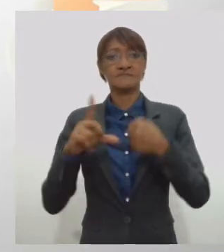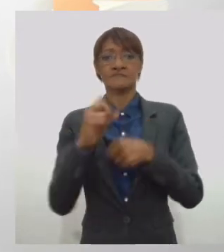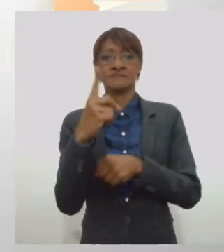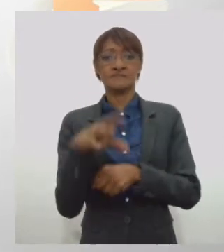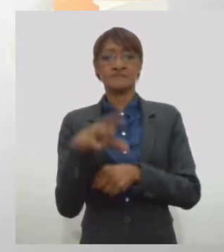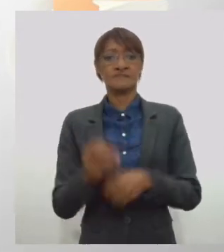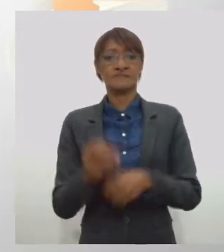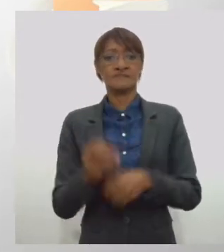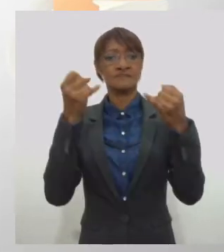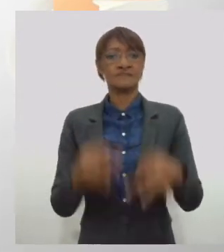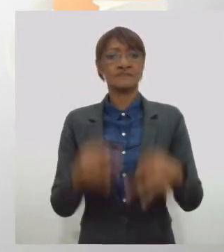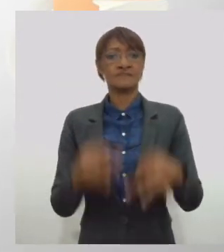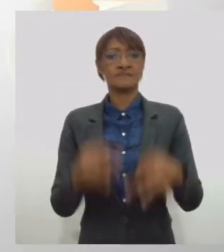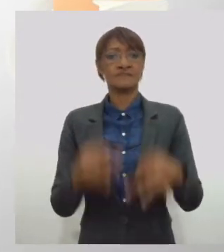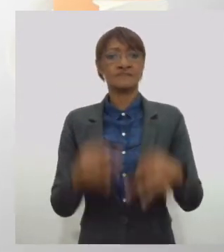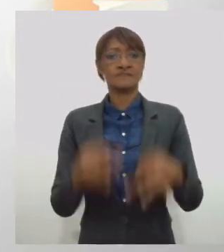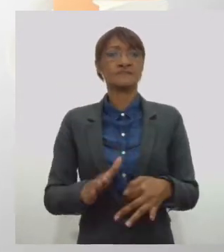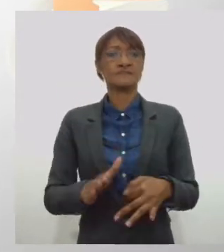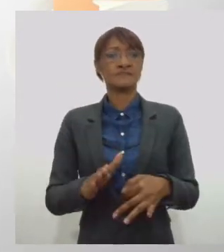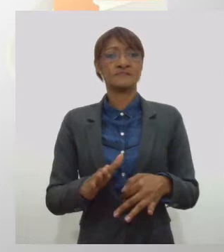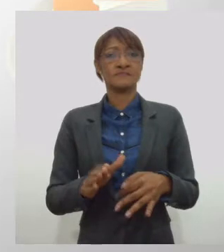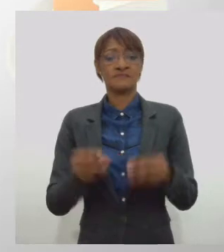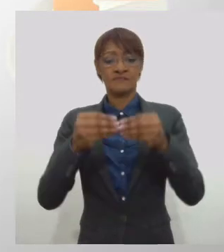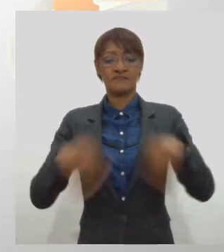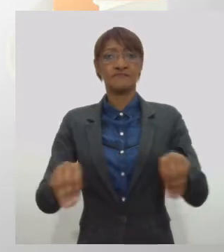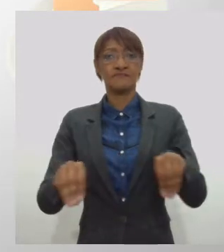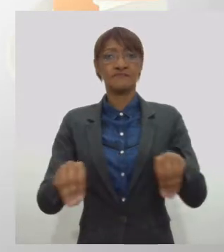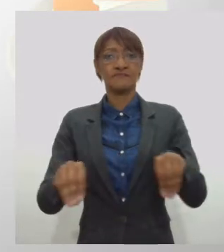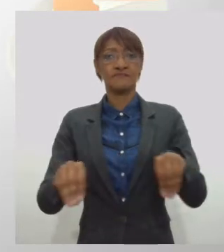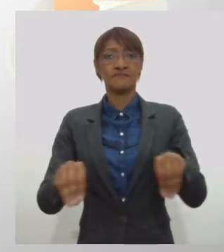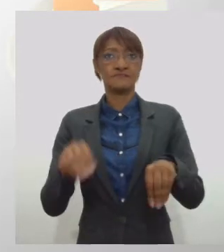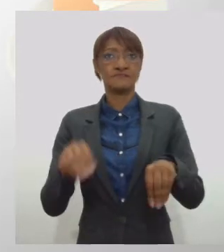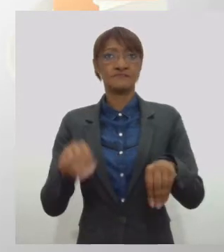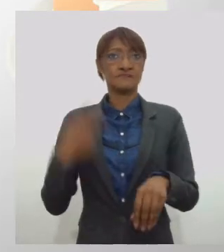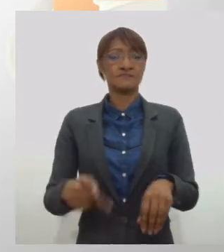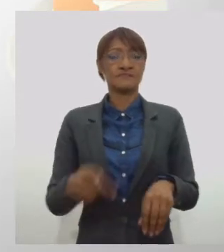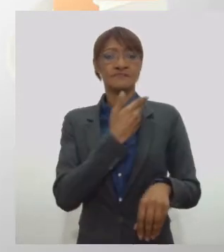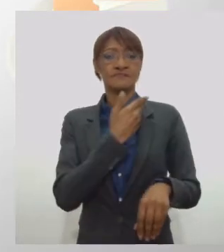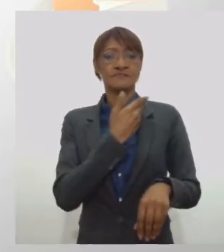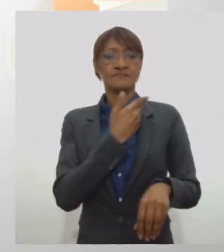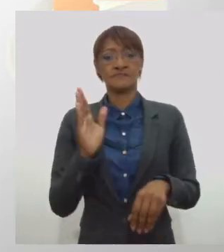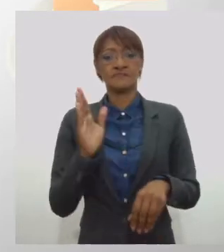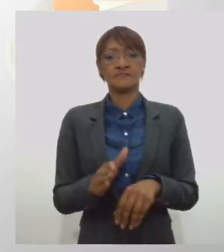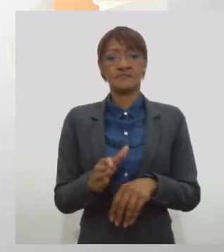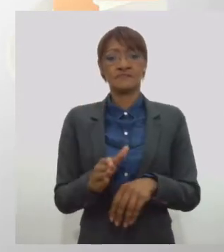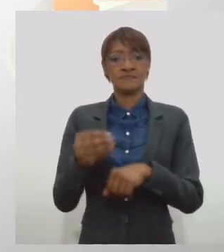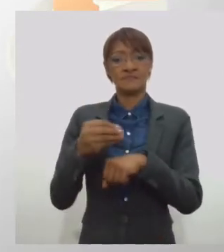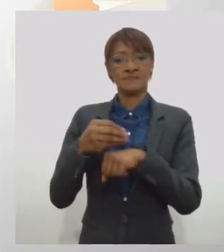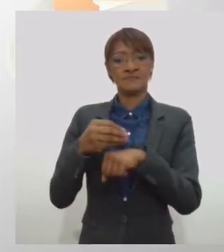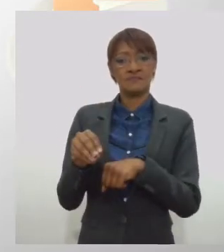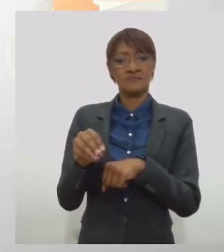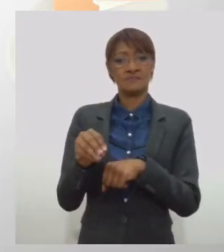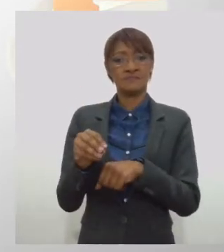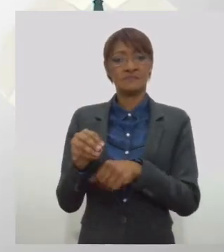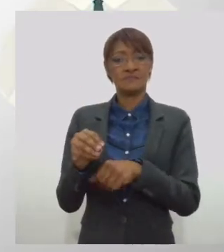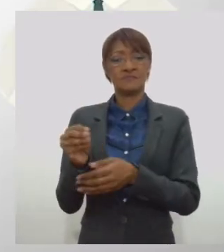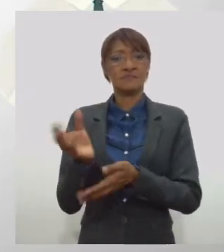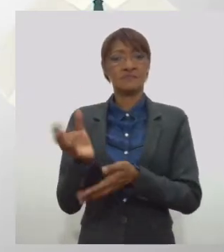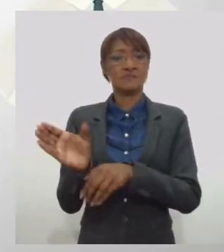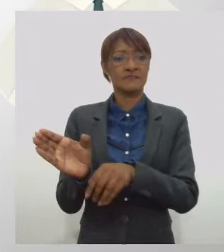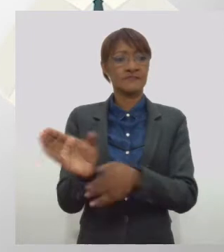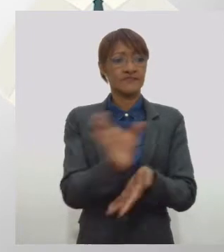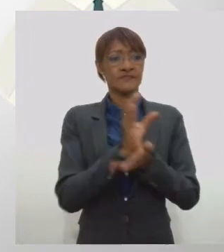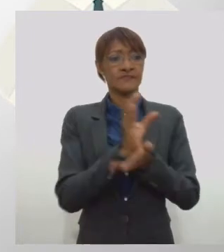das questões que dizem respeito a prejuízo ao cofre público, quando se causa uma lesão ou quando se permite um desvio, ainda que na modalidade